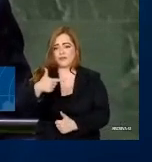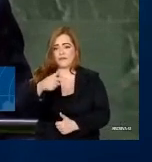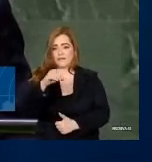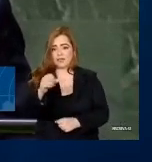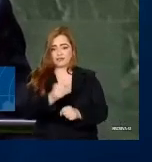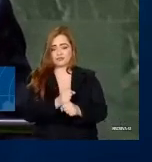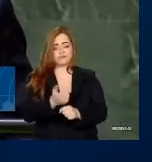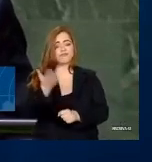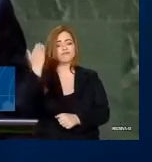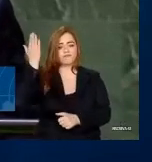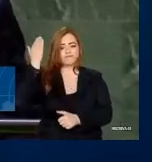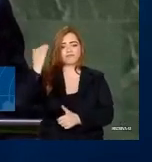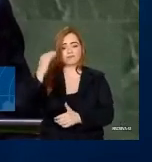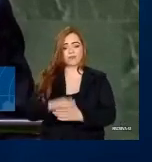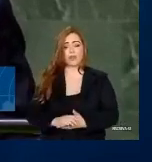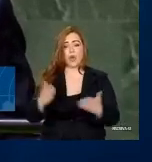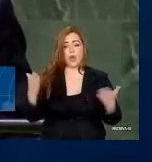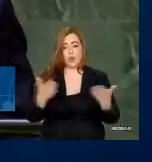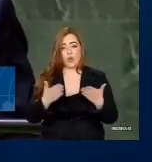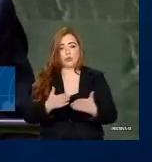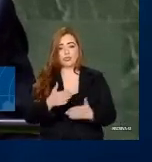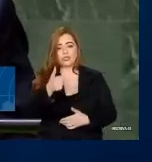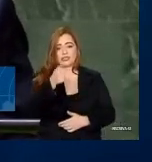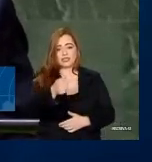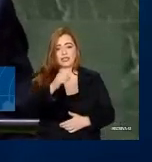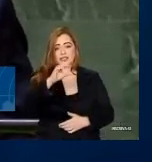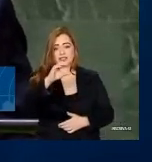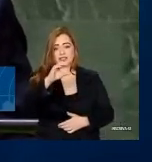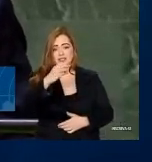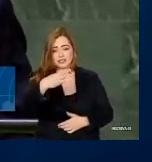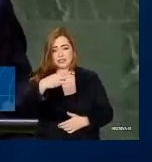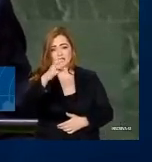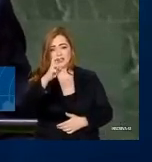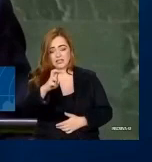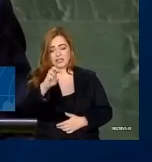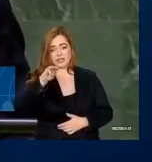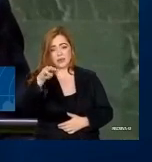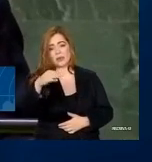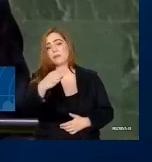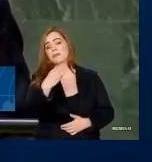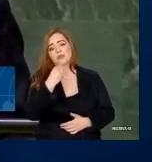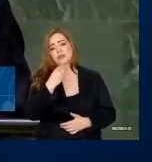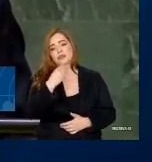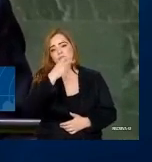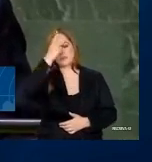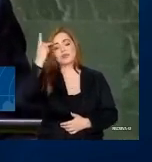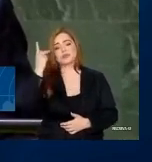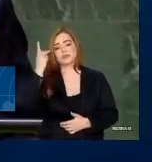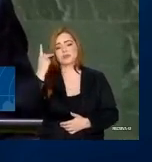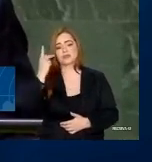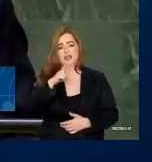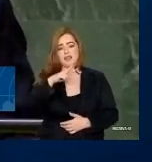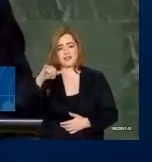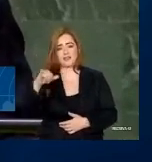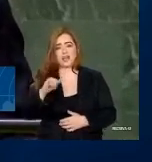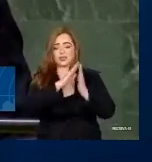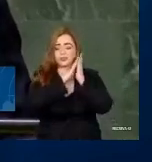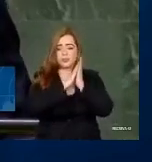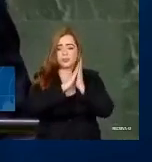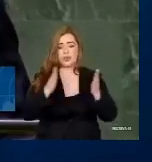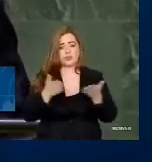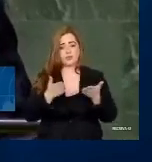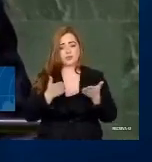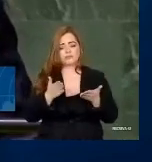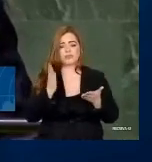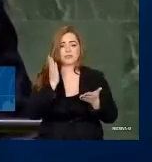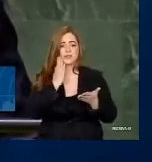Lula, e o Lula falando, olha, você pode investir no Brasil, que lá no Brasil, com certeza você vai pagar mais imposto, muito mais